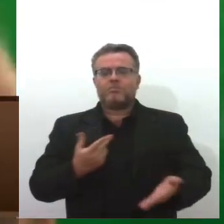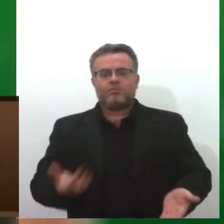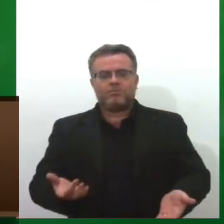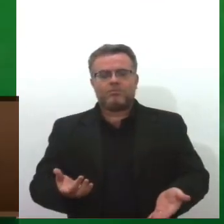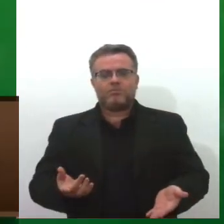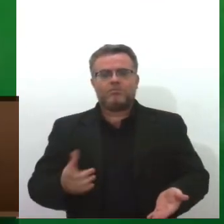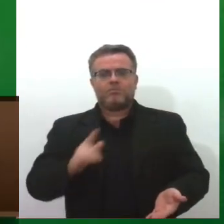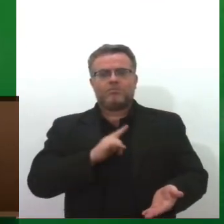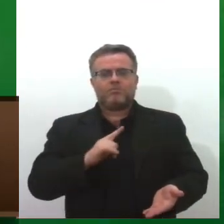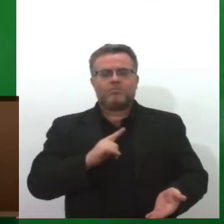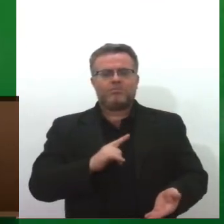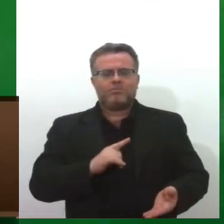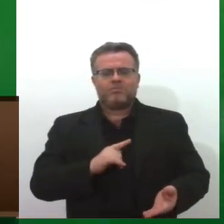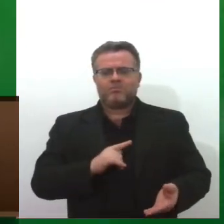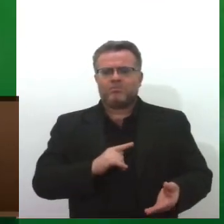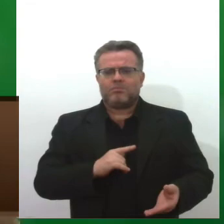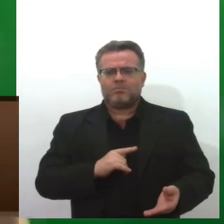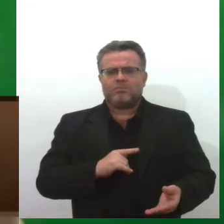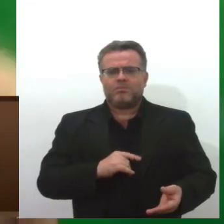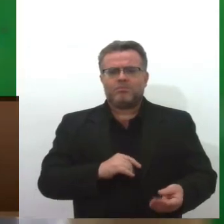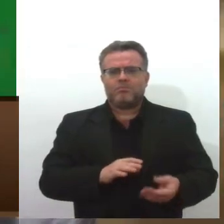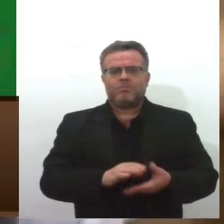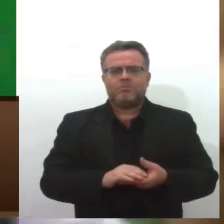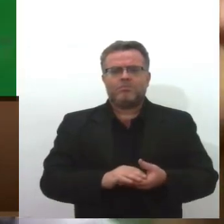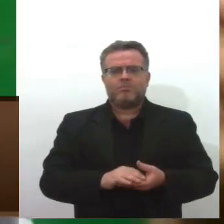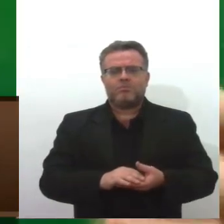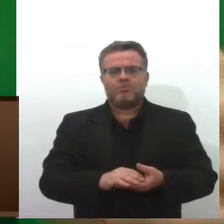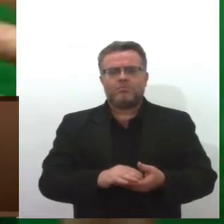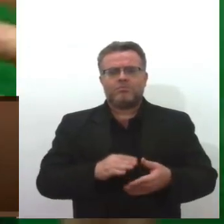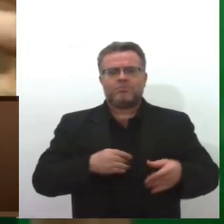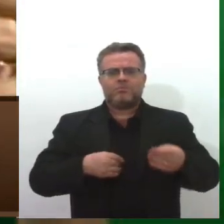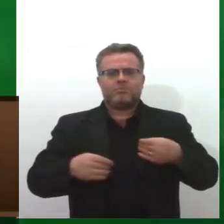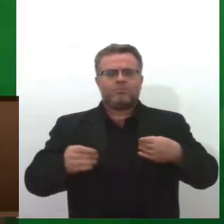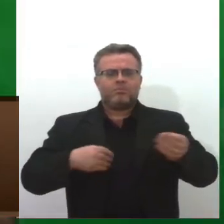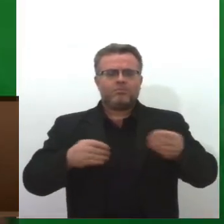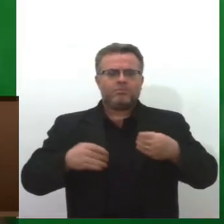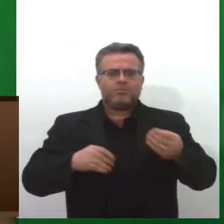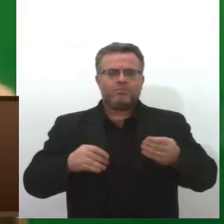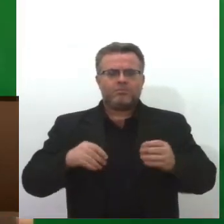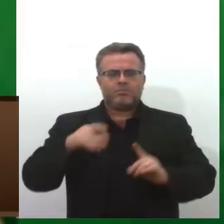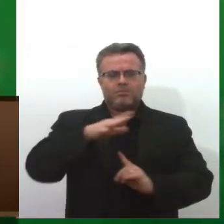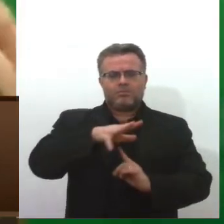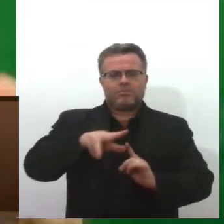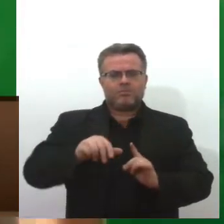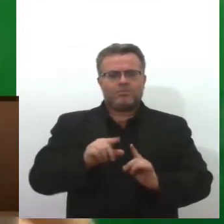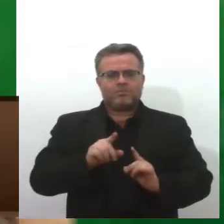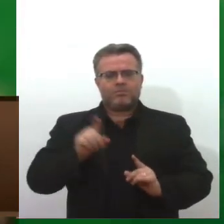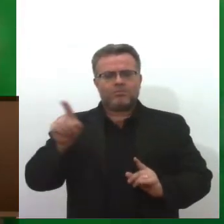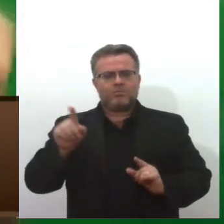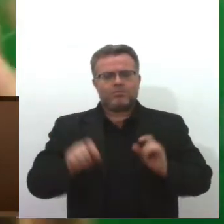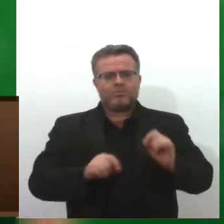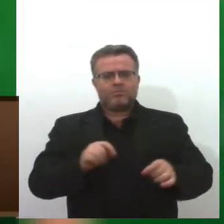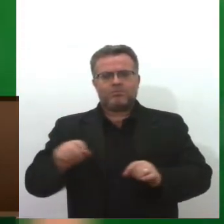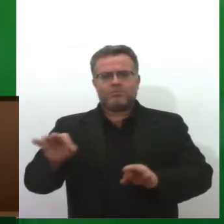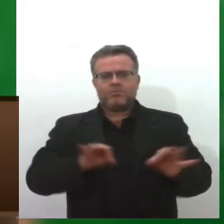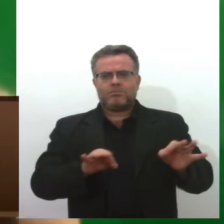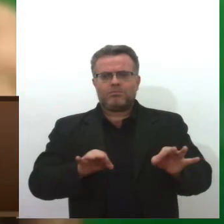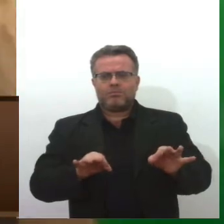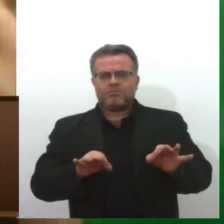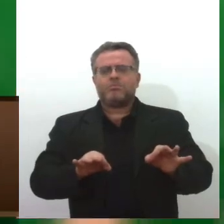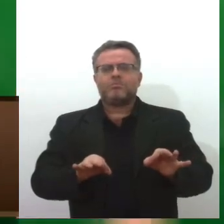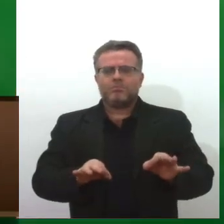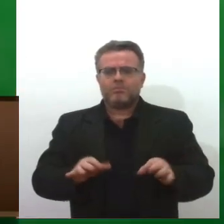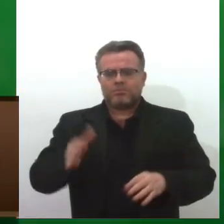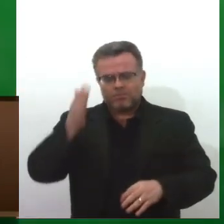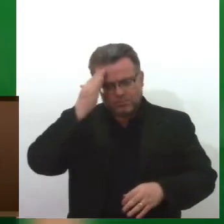uma flexibilidade, diante de um Banco Central, que é o órgão regulamentador, que tem uma facilidade, tem um entendimento,